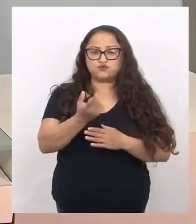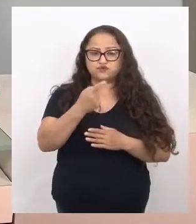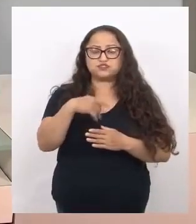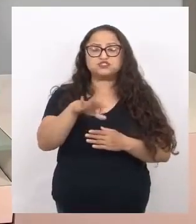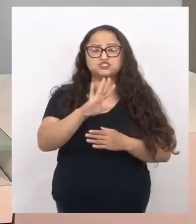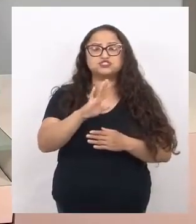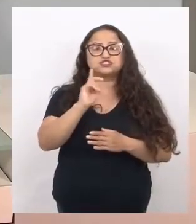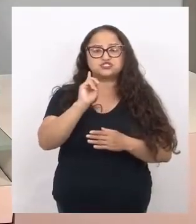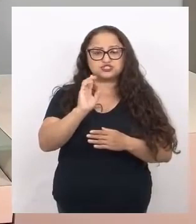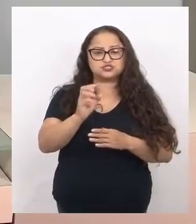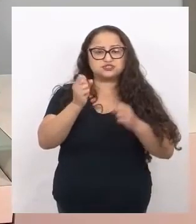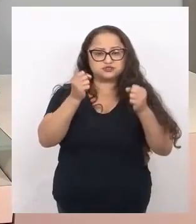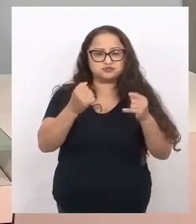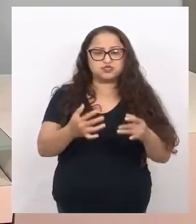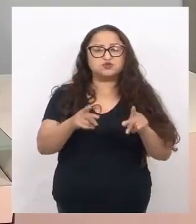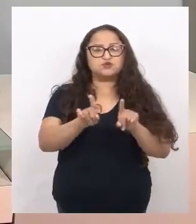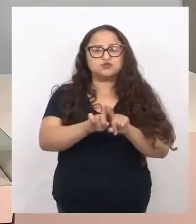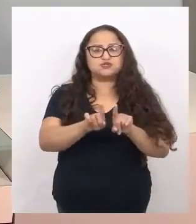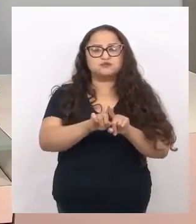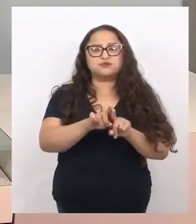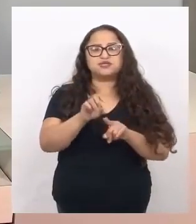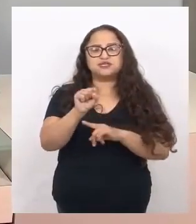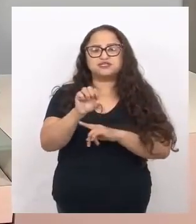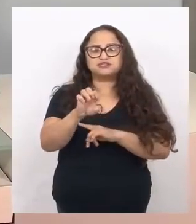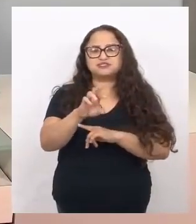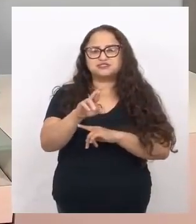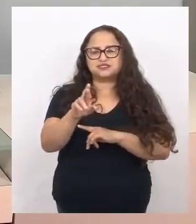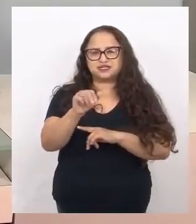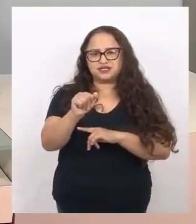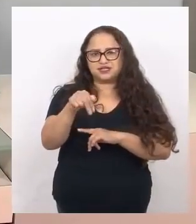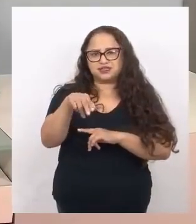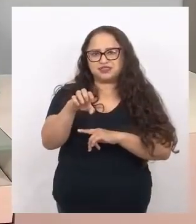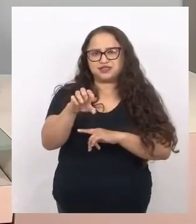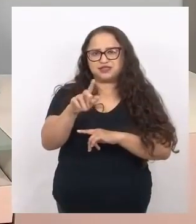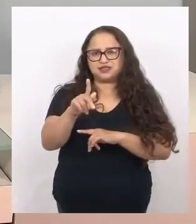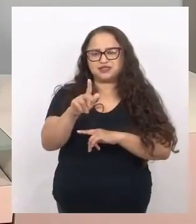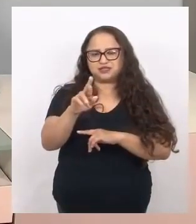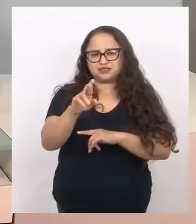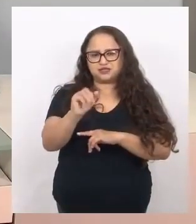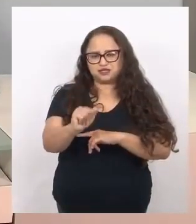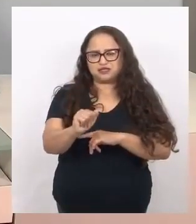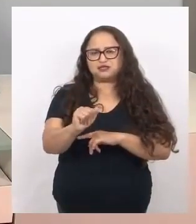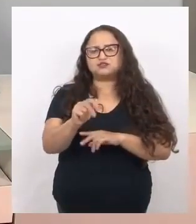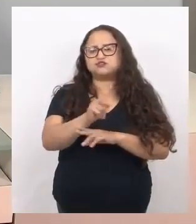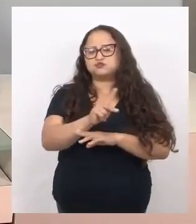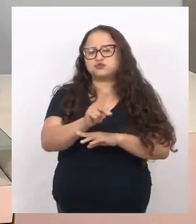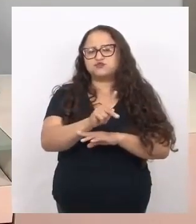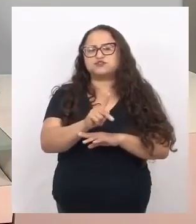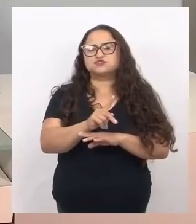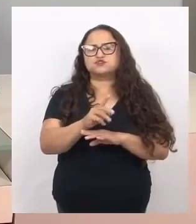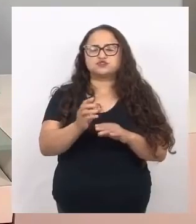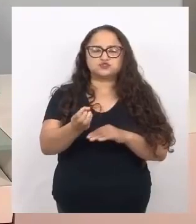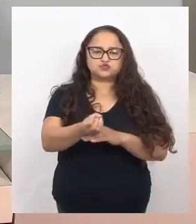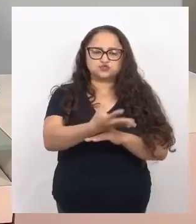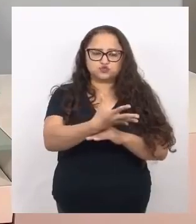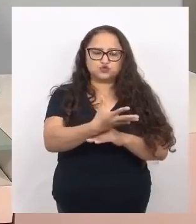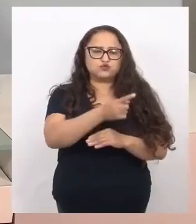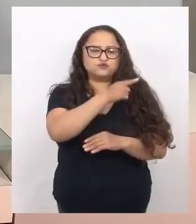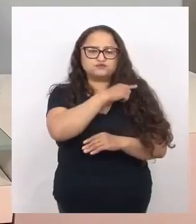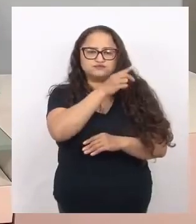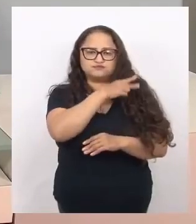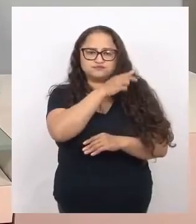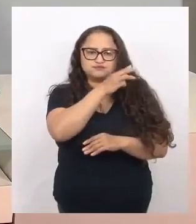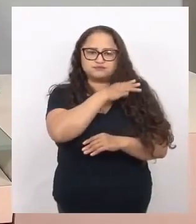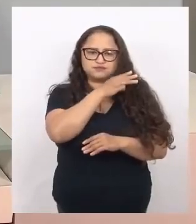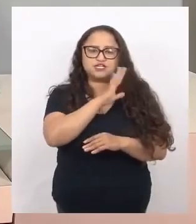lá em Serra Negra, já inclusive para os professores do ensino médio, de escolas com ensino médio, que a gente anunciou